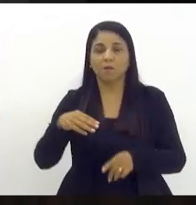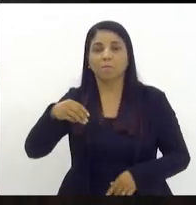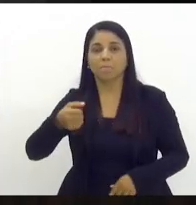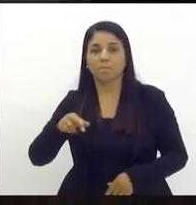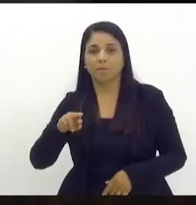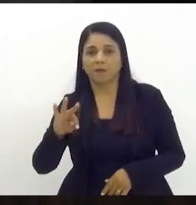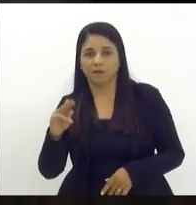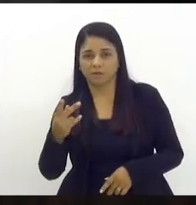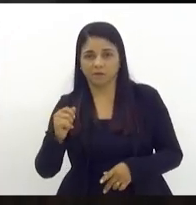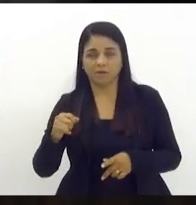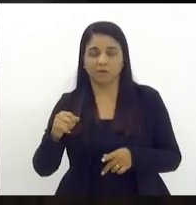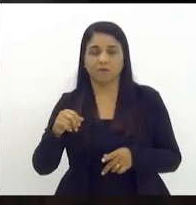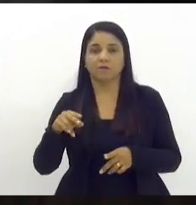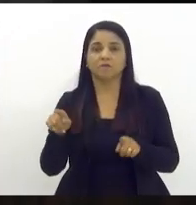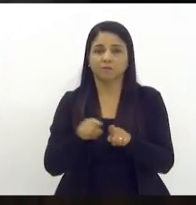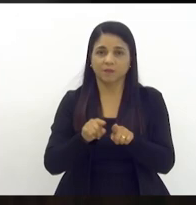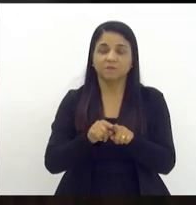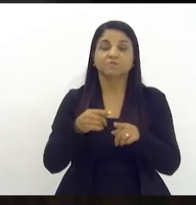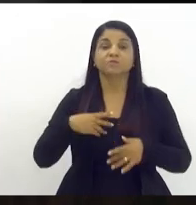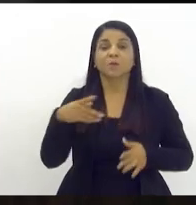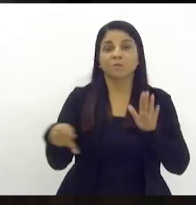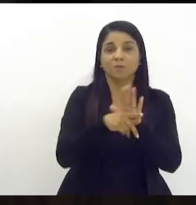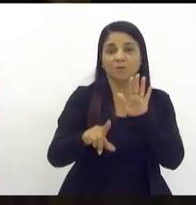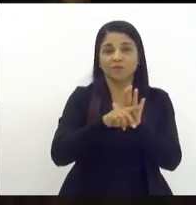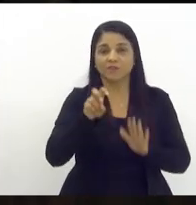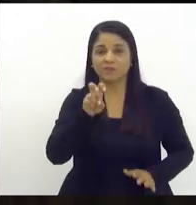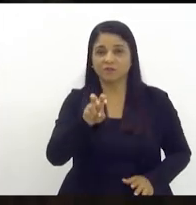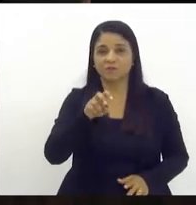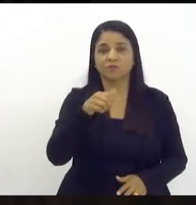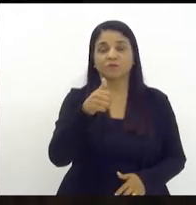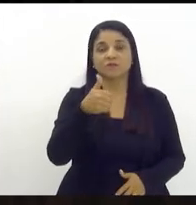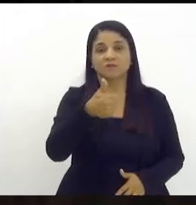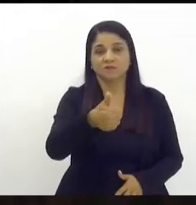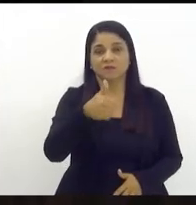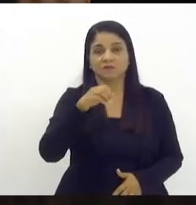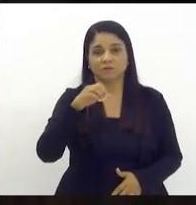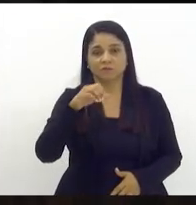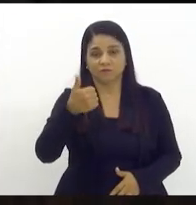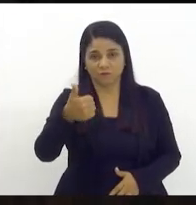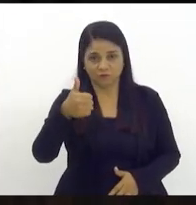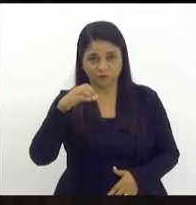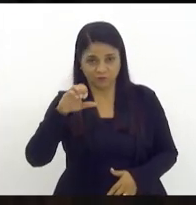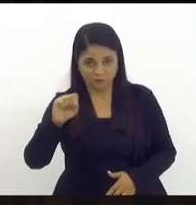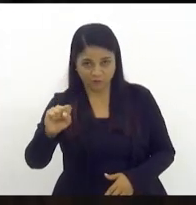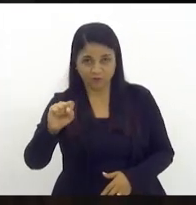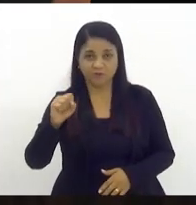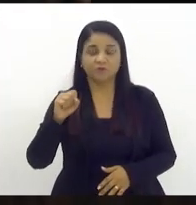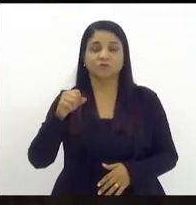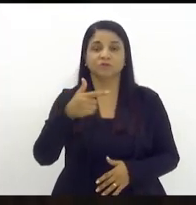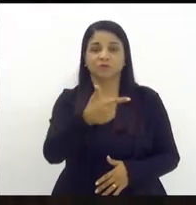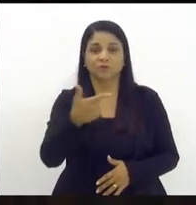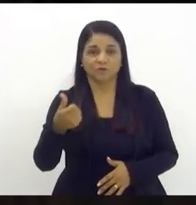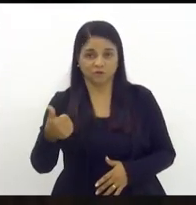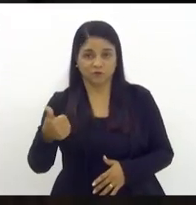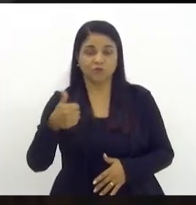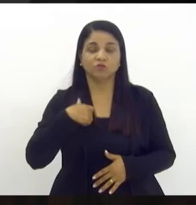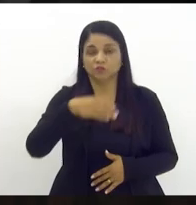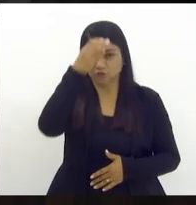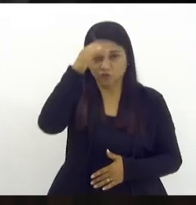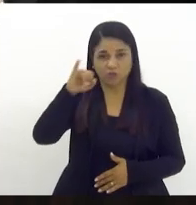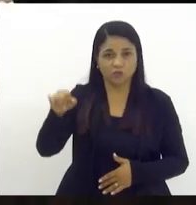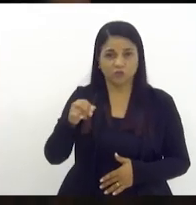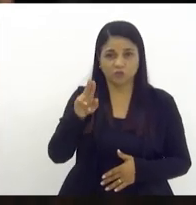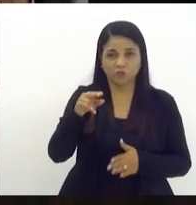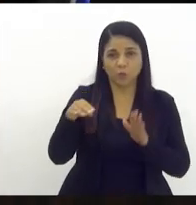também. Projeto de lei número 5.118-A de 2021, de autoria da deputada Tia Ju, que institui o